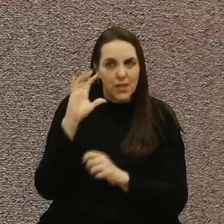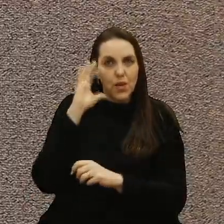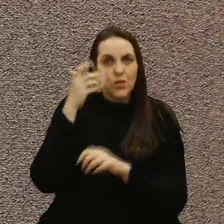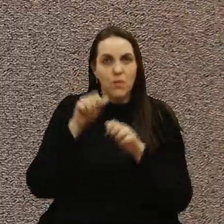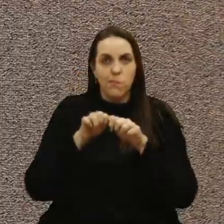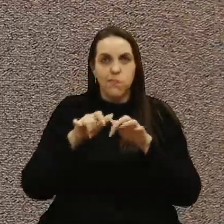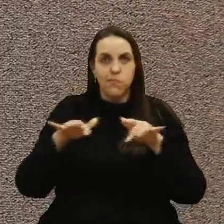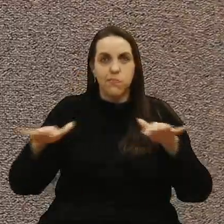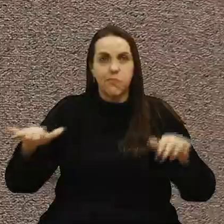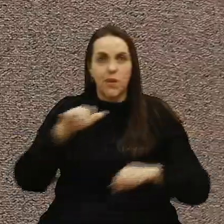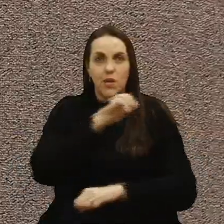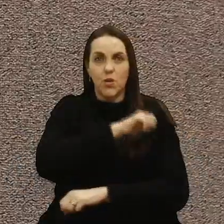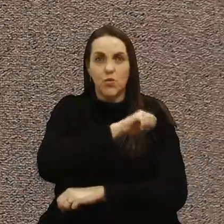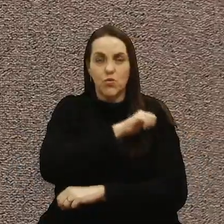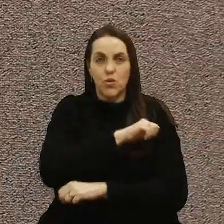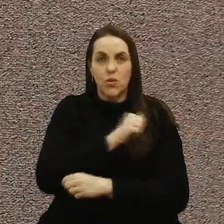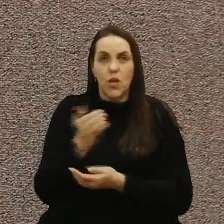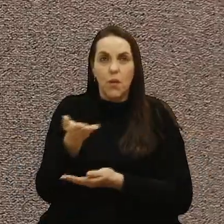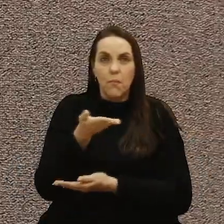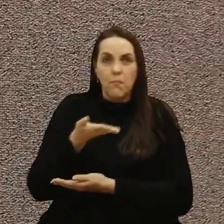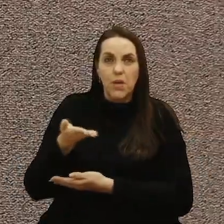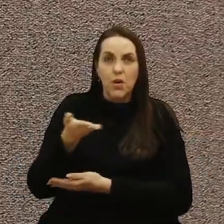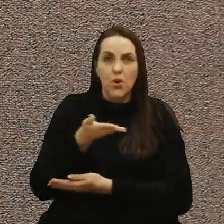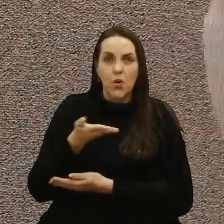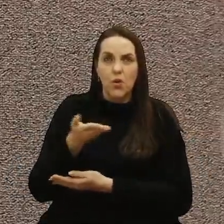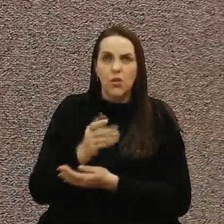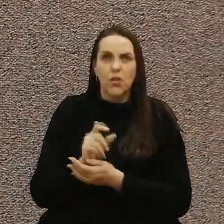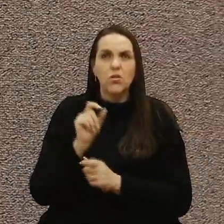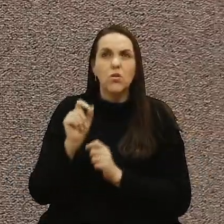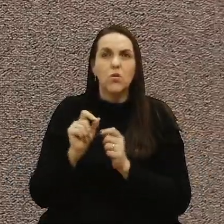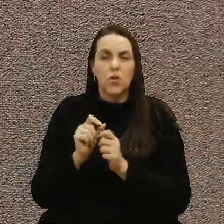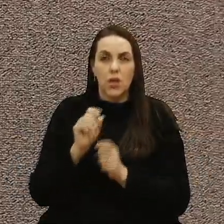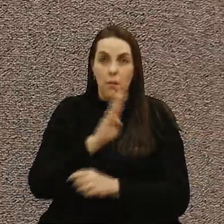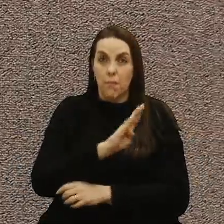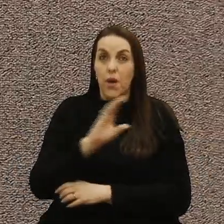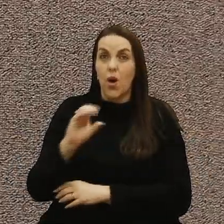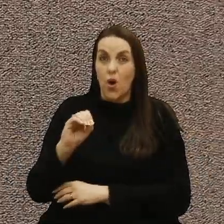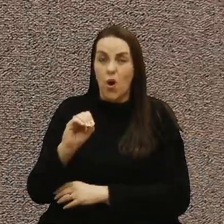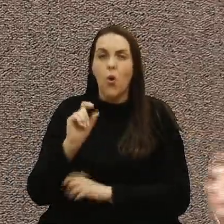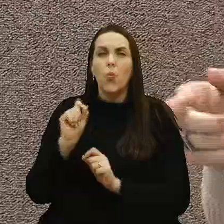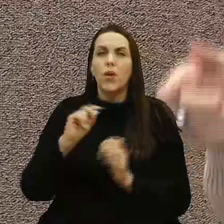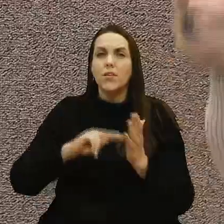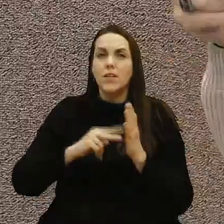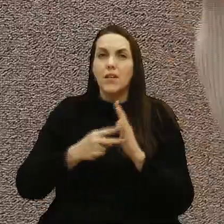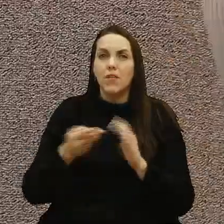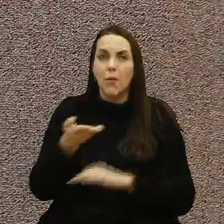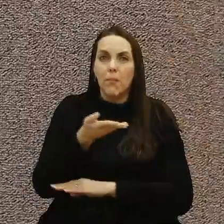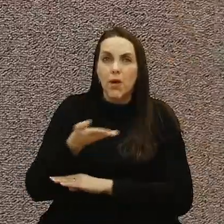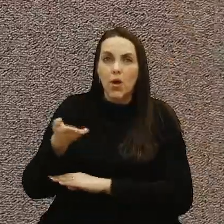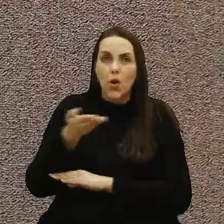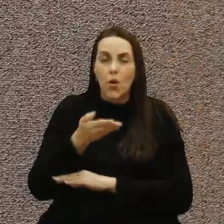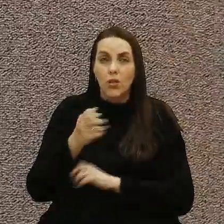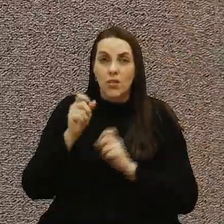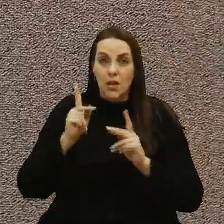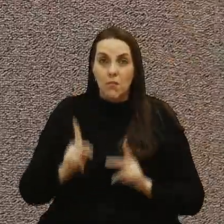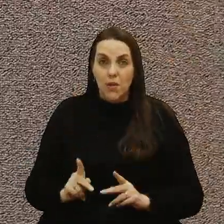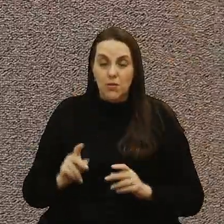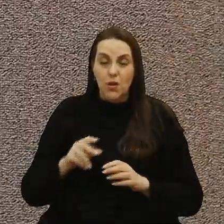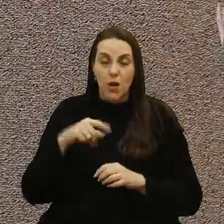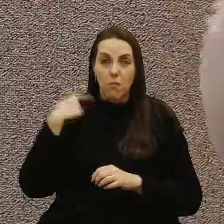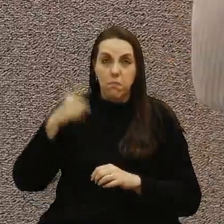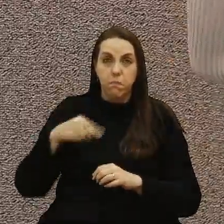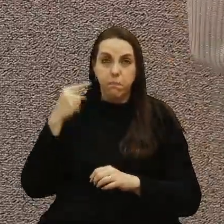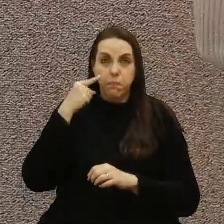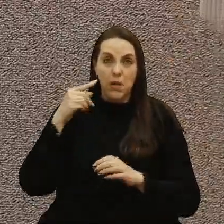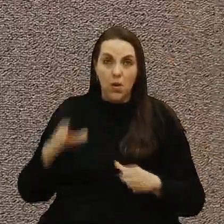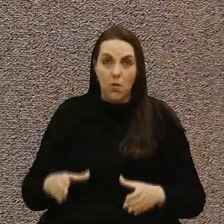Rio de Janeiro, que é o do forno micro-ondas, segundo relatos, né, de boletins de ocorrência. O que é o forno? É colocar uma pessoa dentro de pneu e deixar ela queimar,